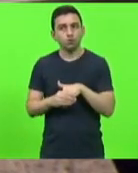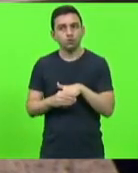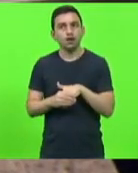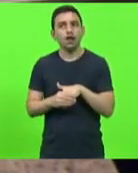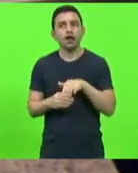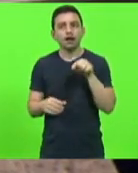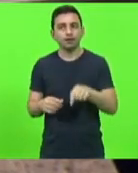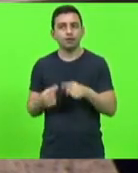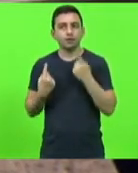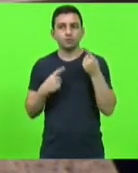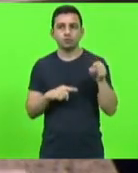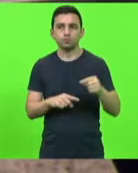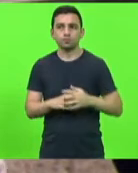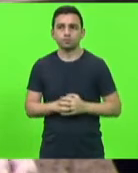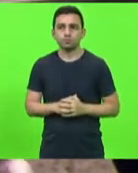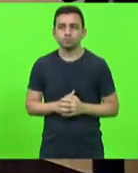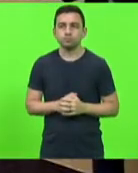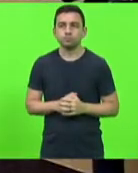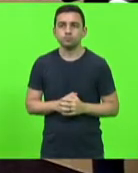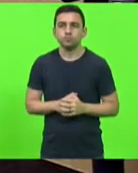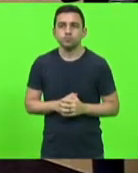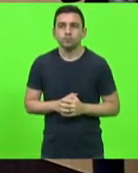será contrário.